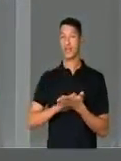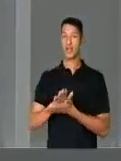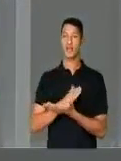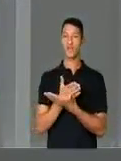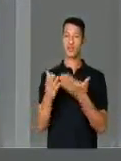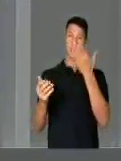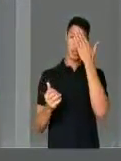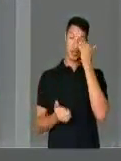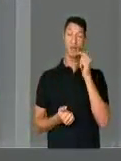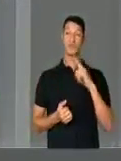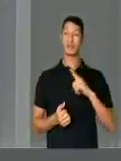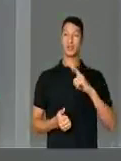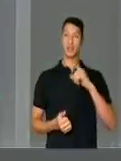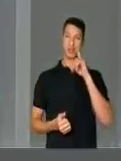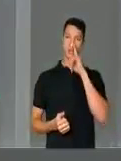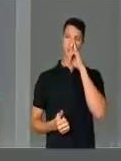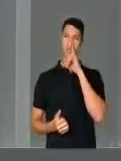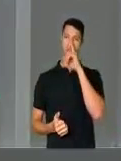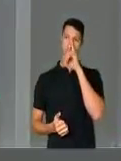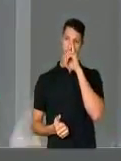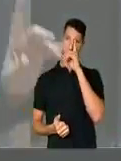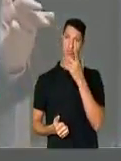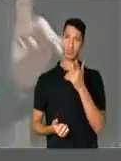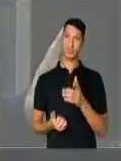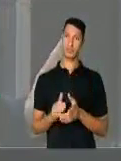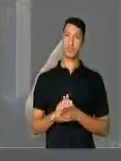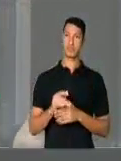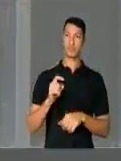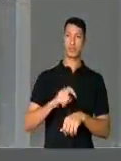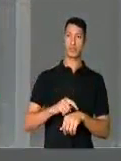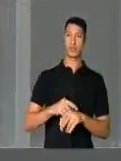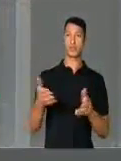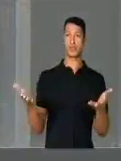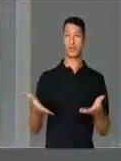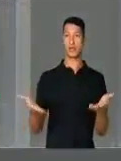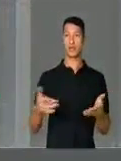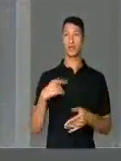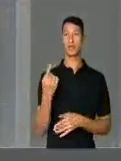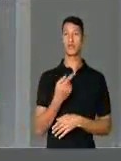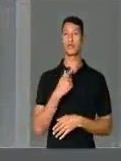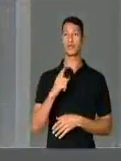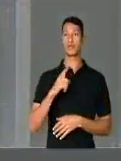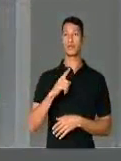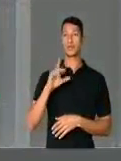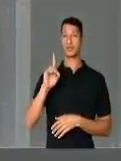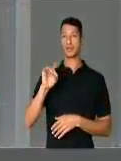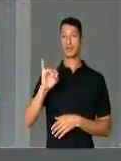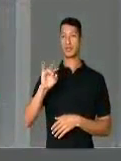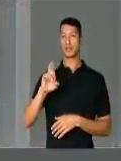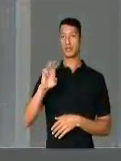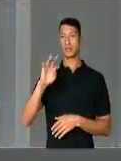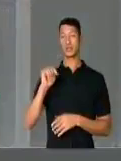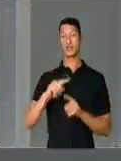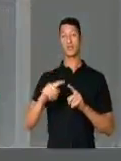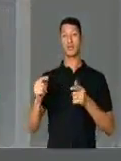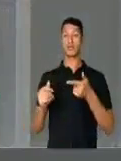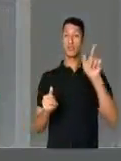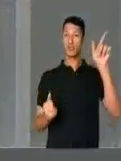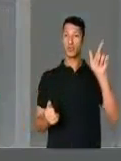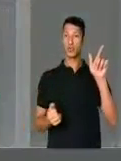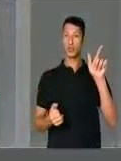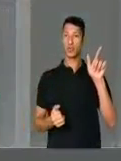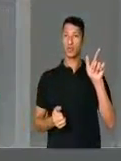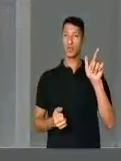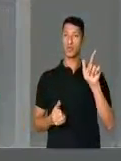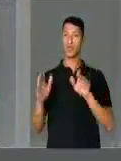disso. Todos sabem que há um risco. No momento atual, nós temos eleições diretas. Por outro